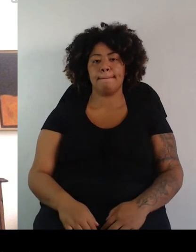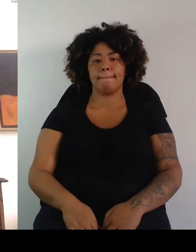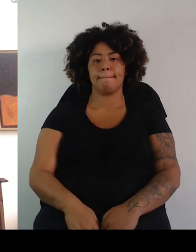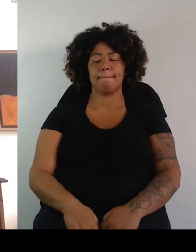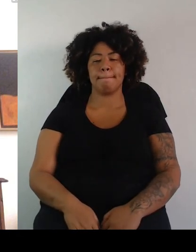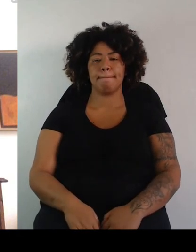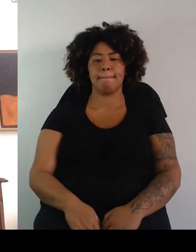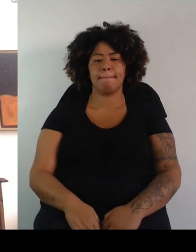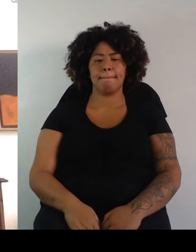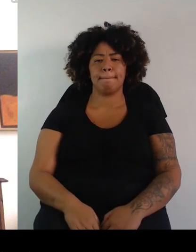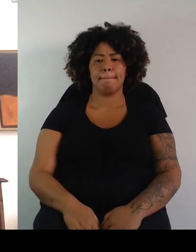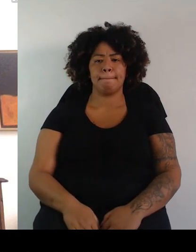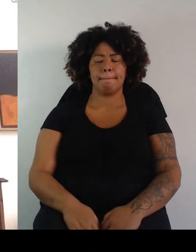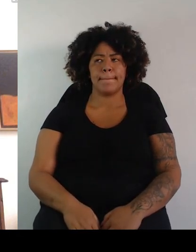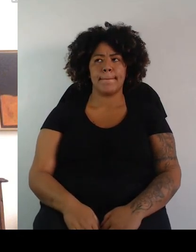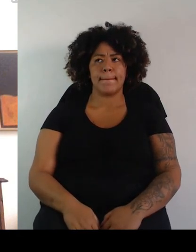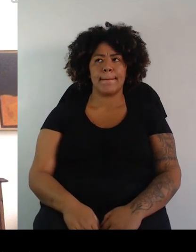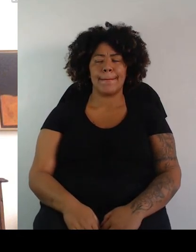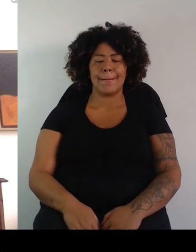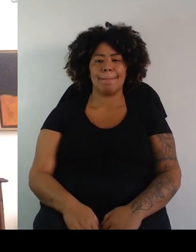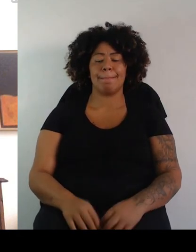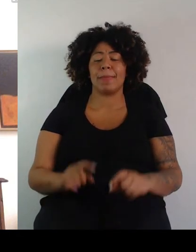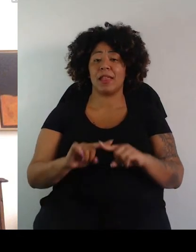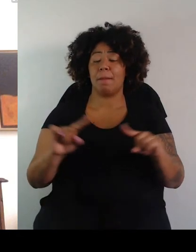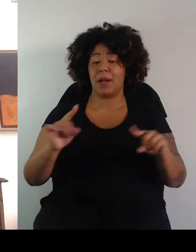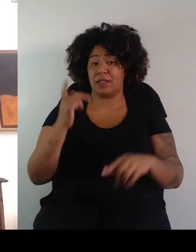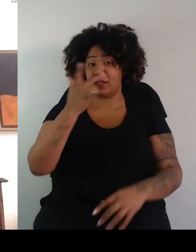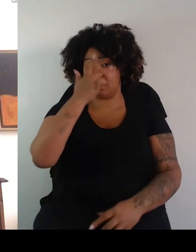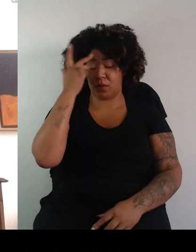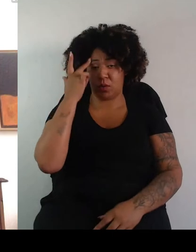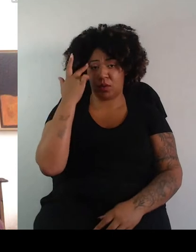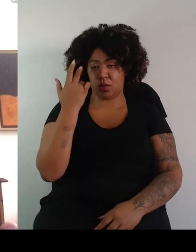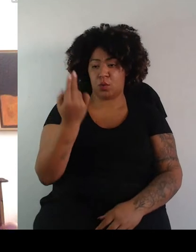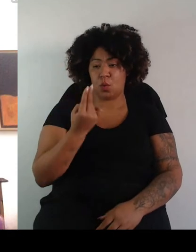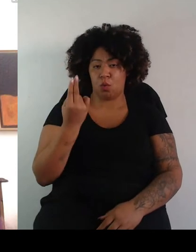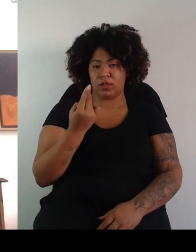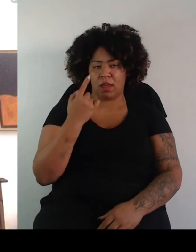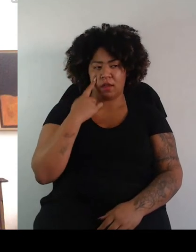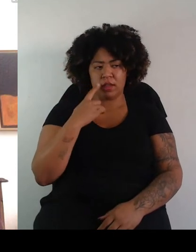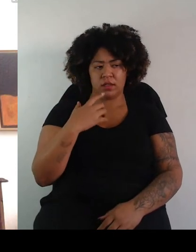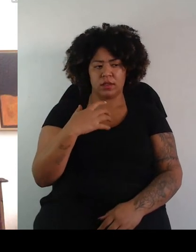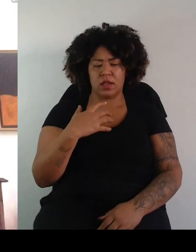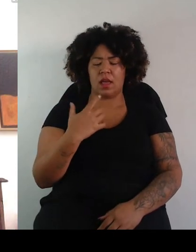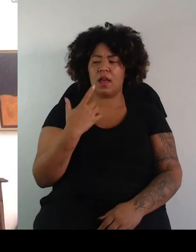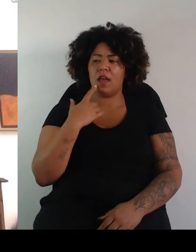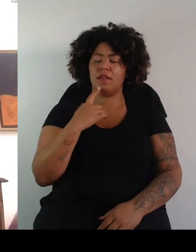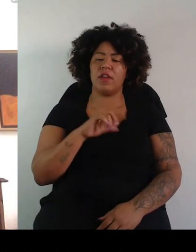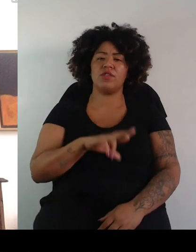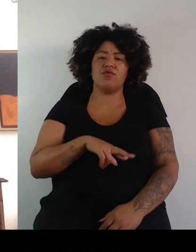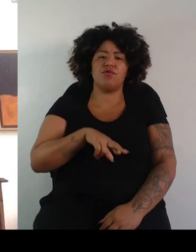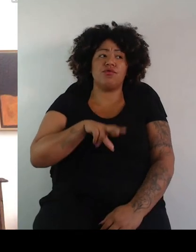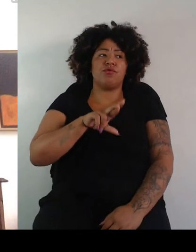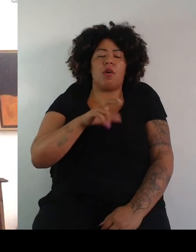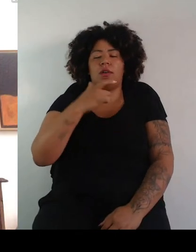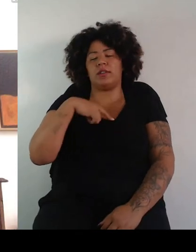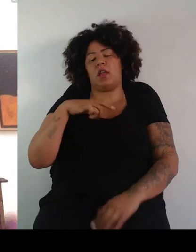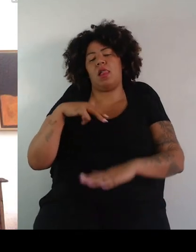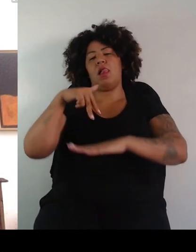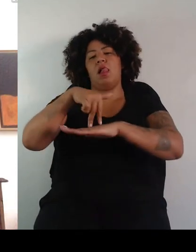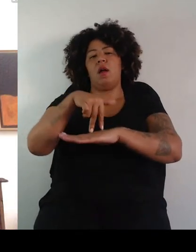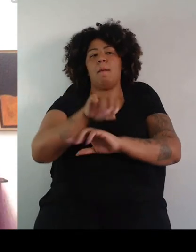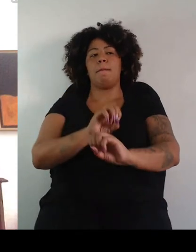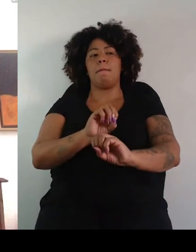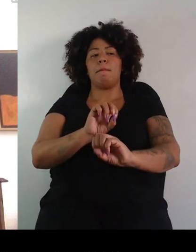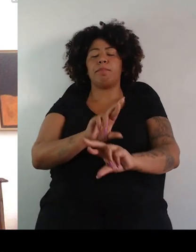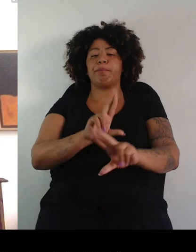as pessoas não conseguem ficar indiferentes havia todo um ritmo Eu sei